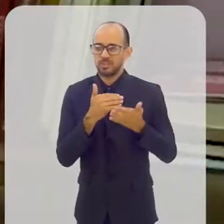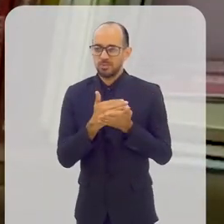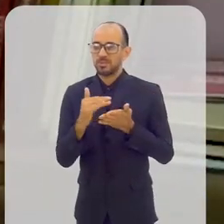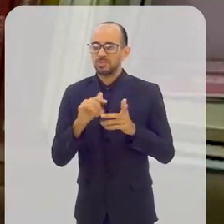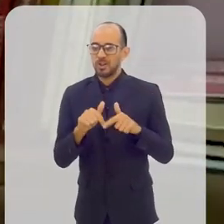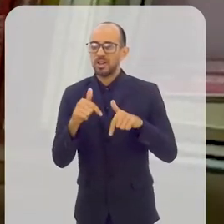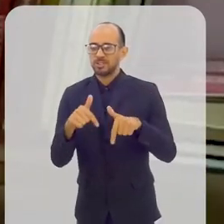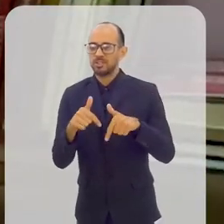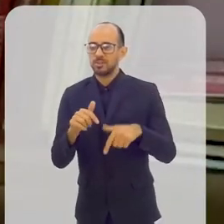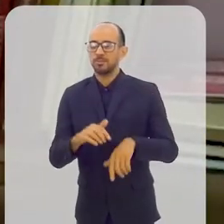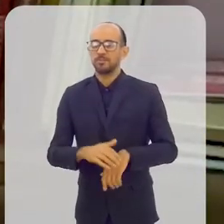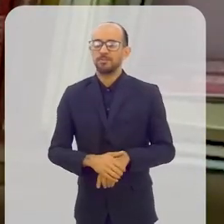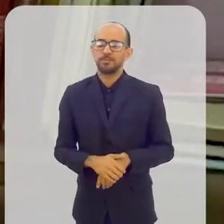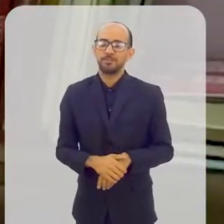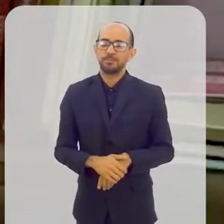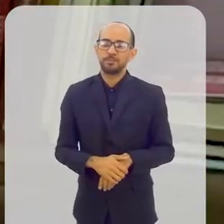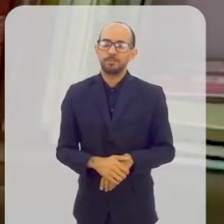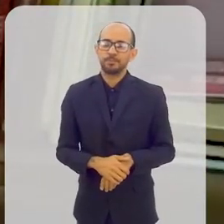iniciativa e tal, né?